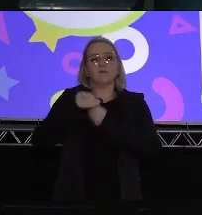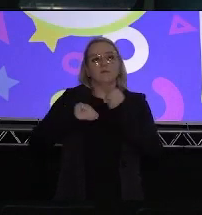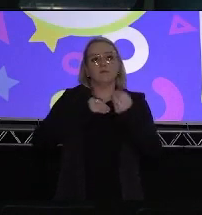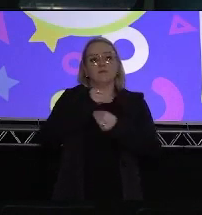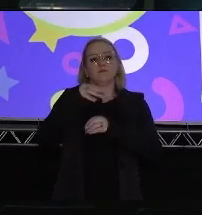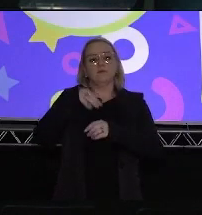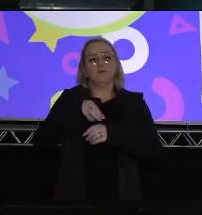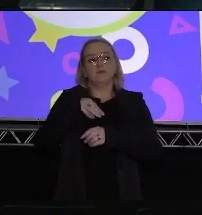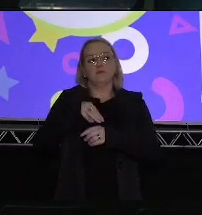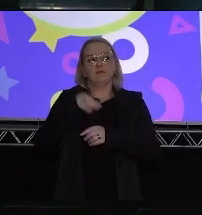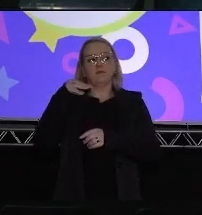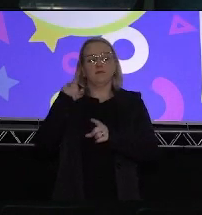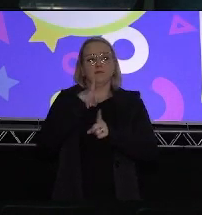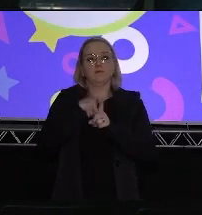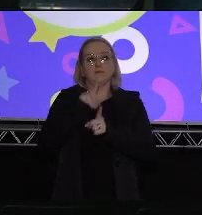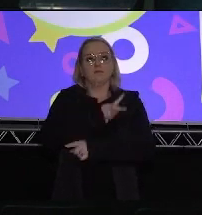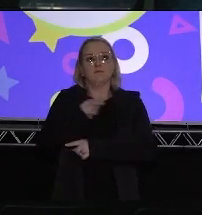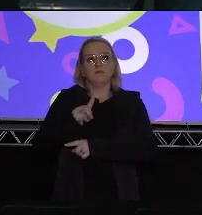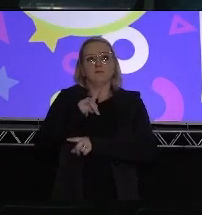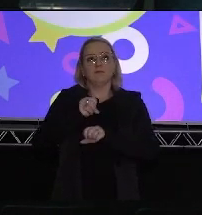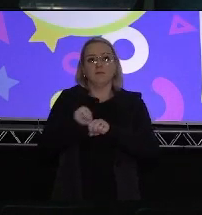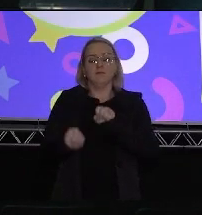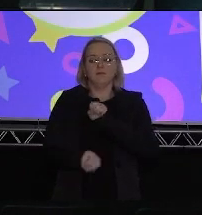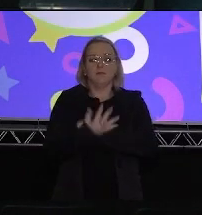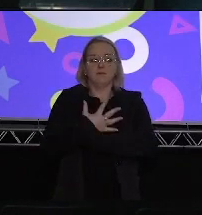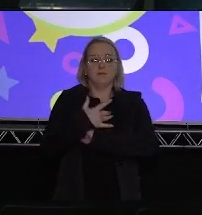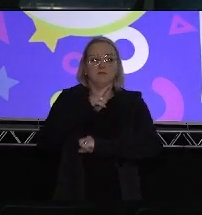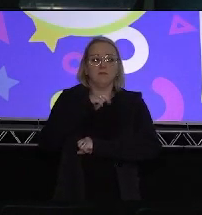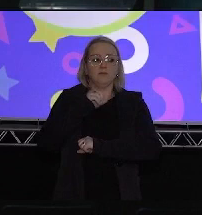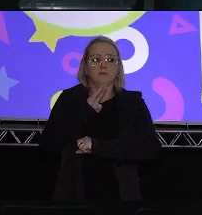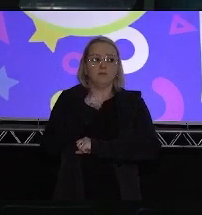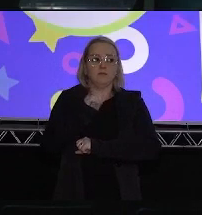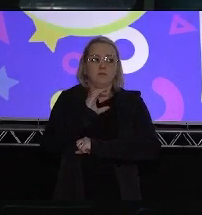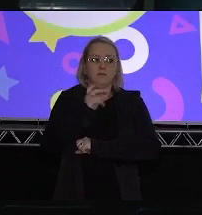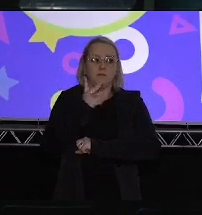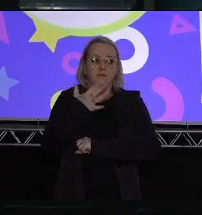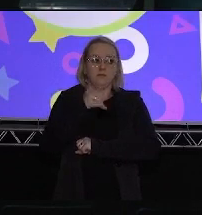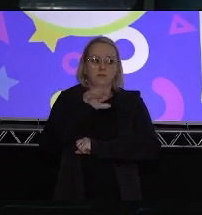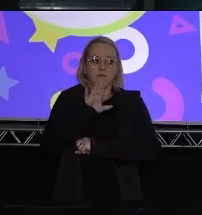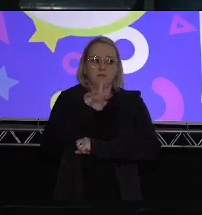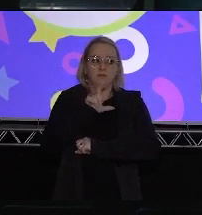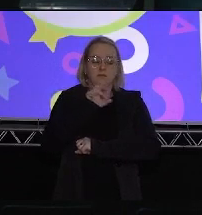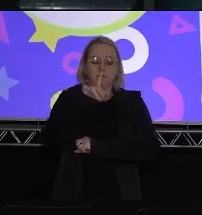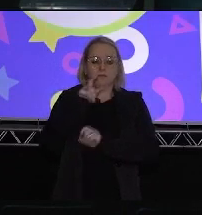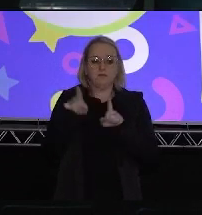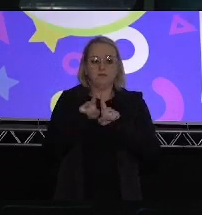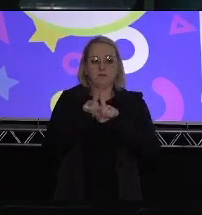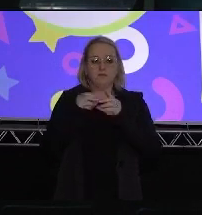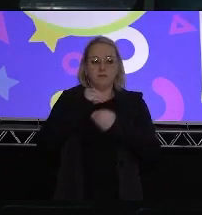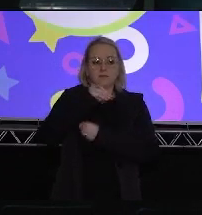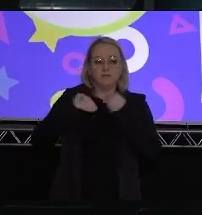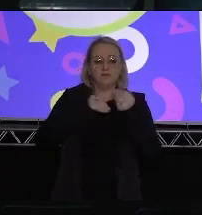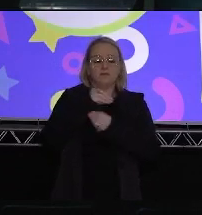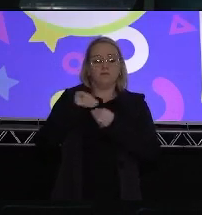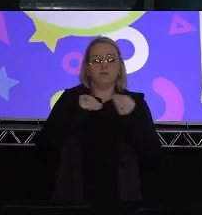os professores da PUC. Então, a gente tem um pipeline de integração contínua, a gente tem um Continuous Integration e Delivery,